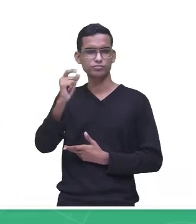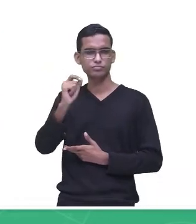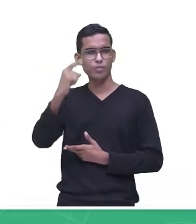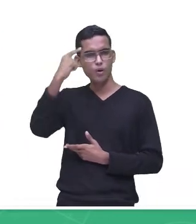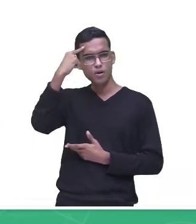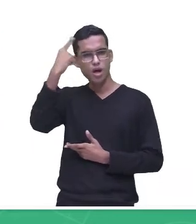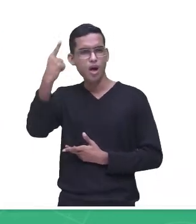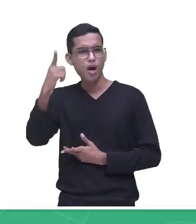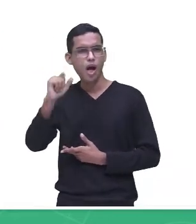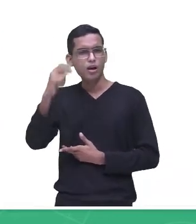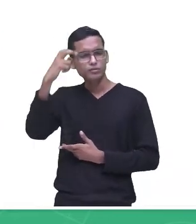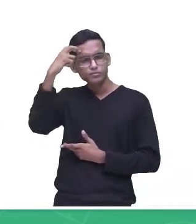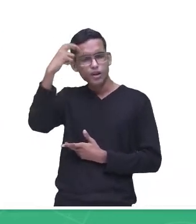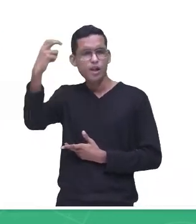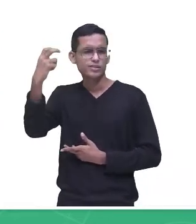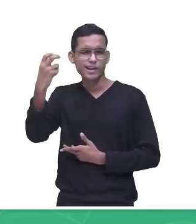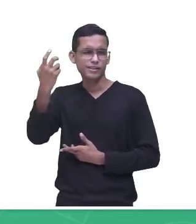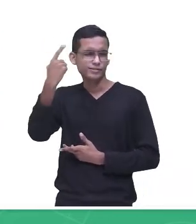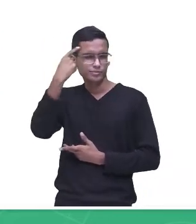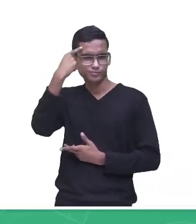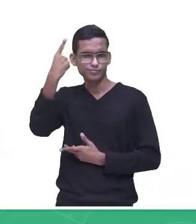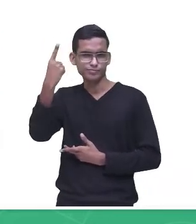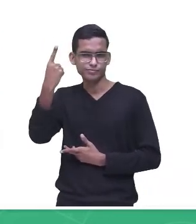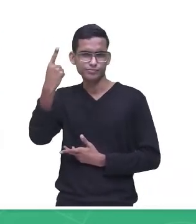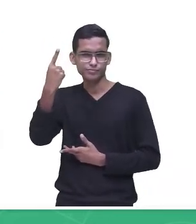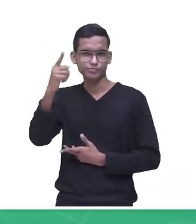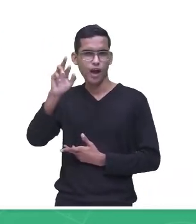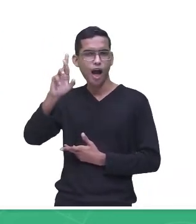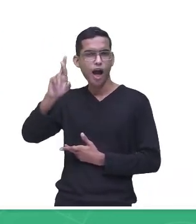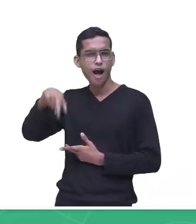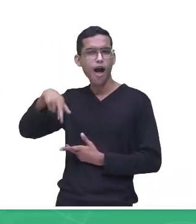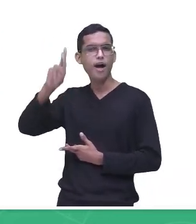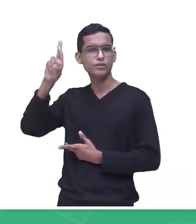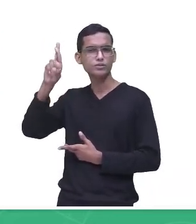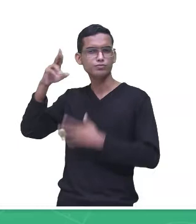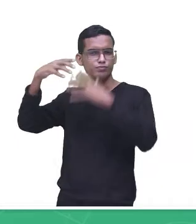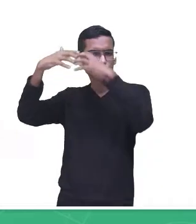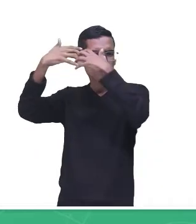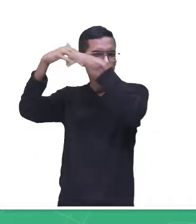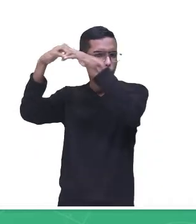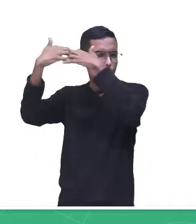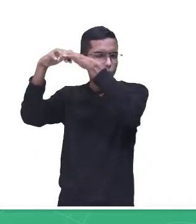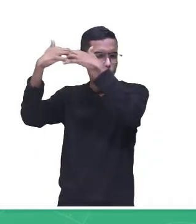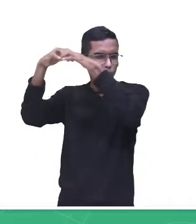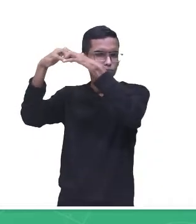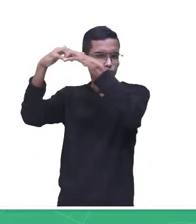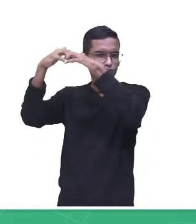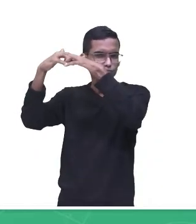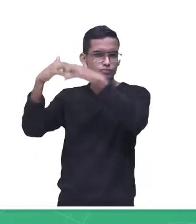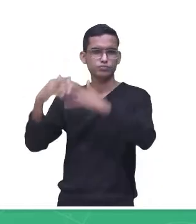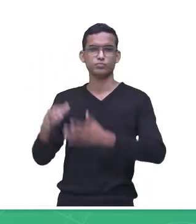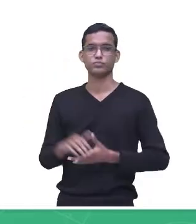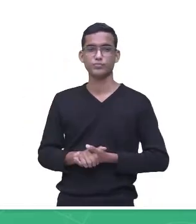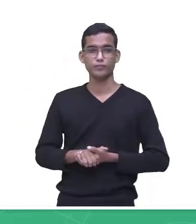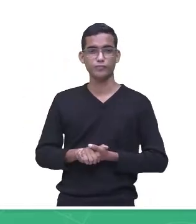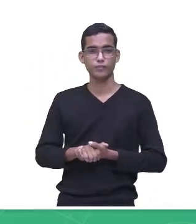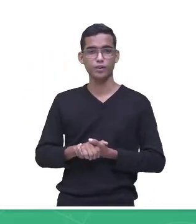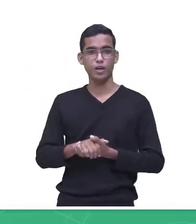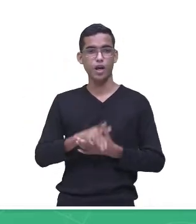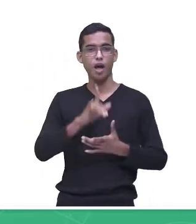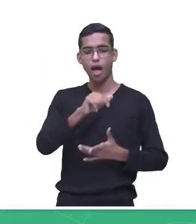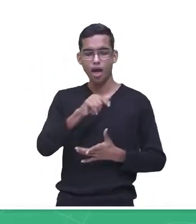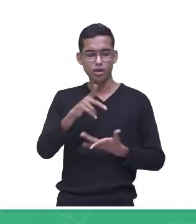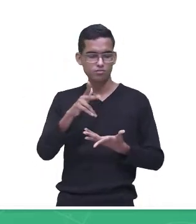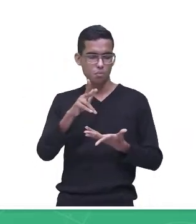mundo inteligível, tá? Esse era o mundo inteligível. Ele estava baseado na nossa razão. É o mundo mais